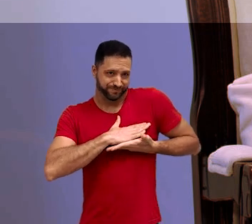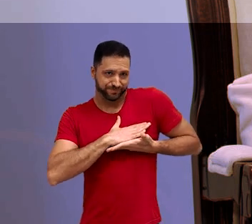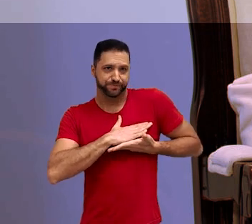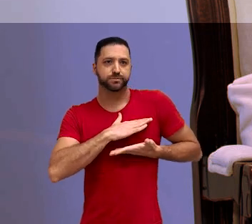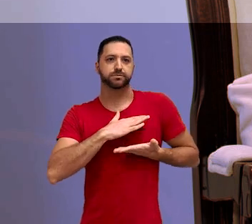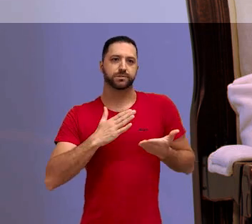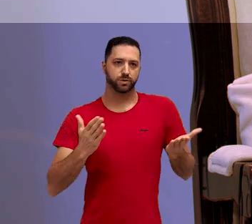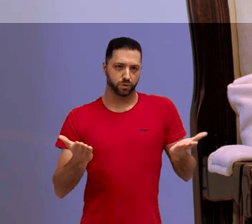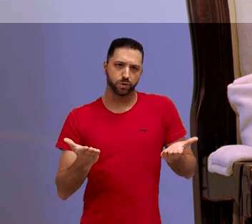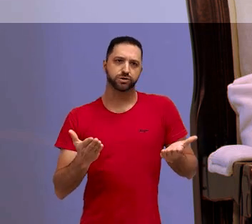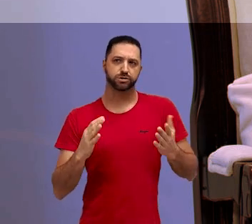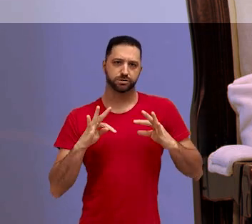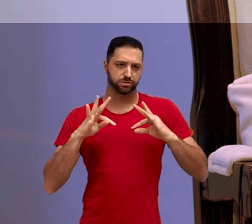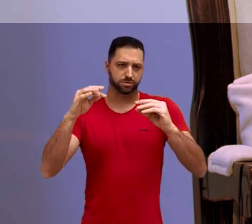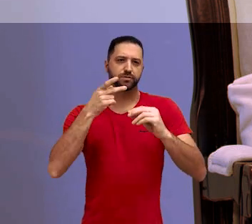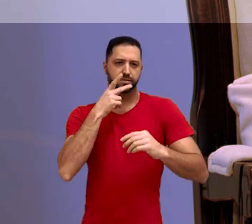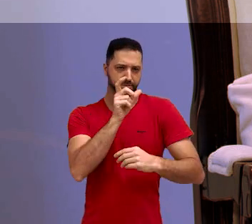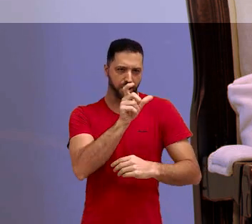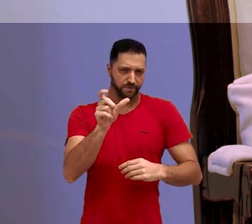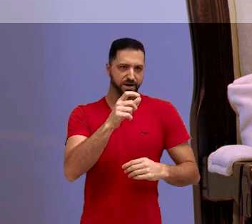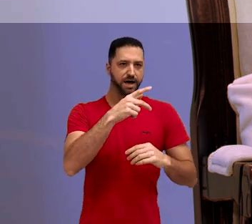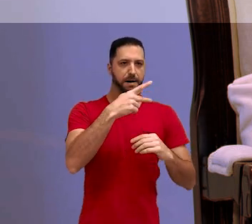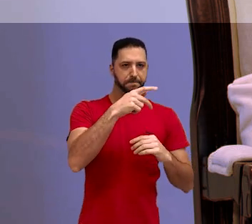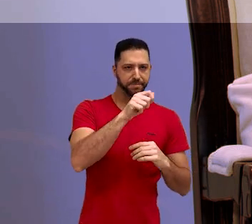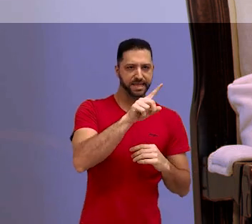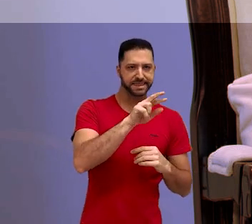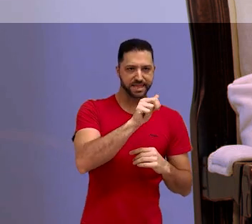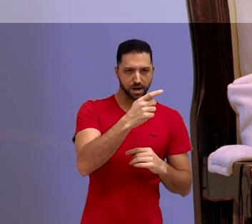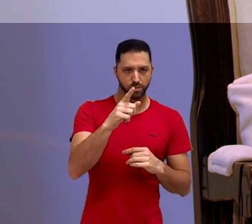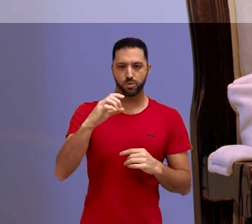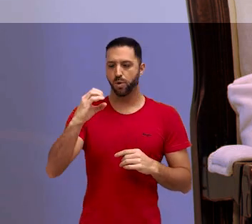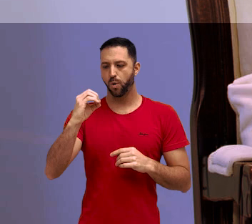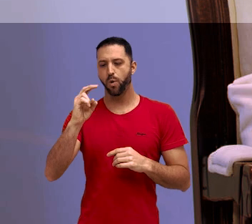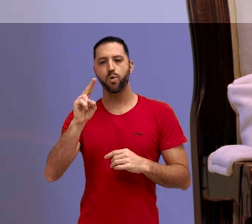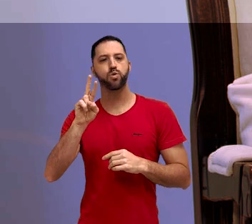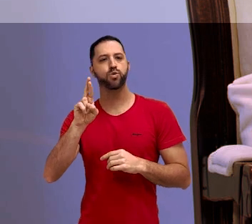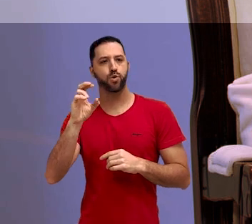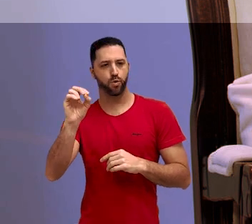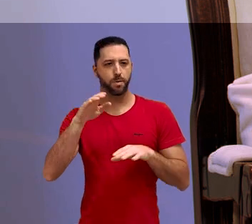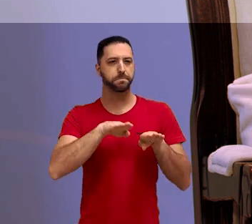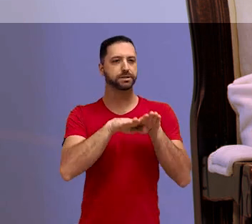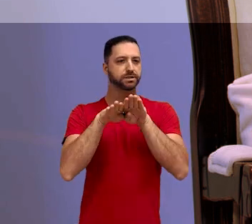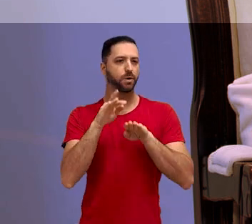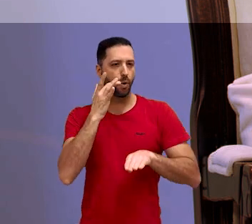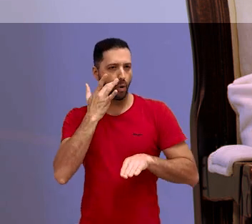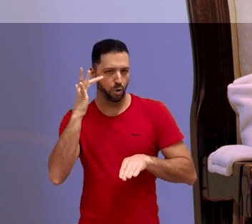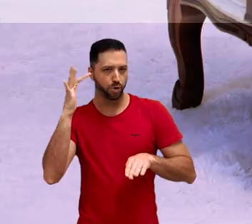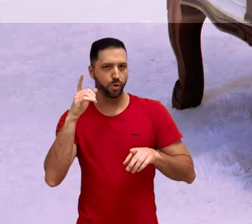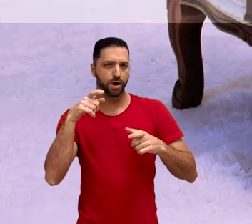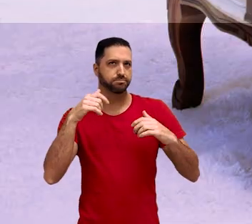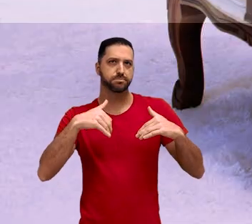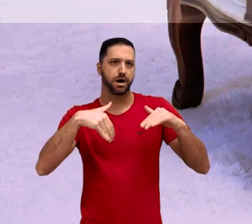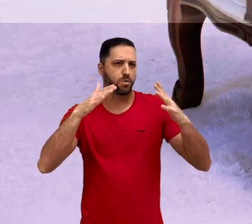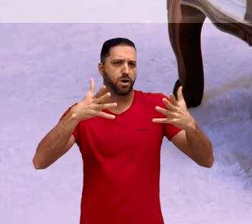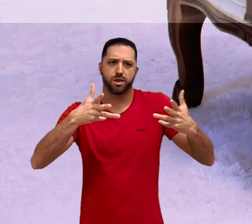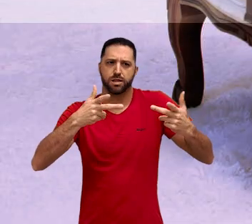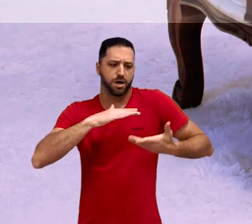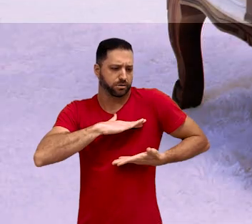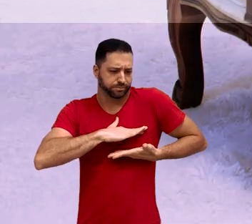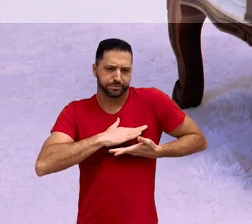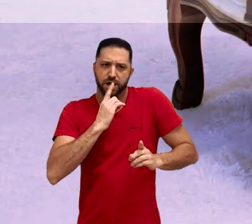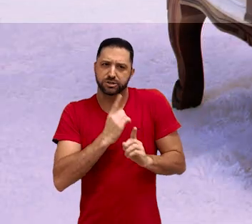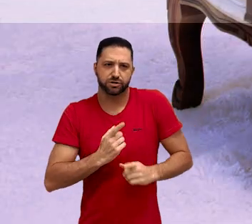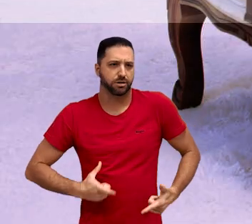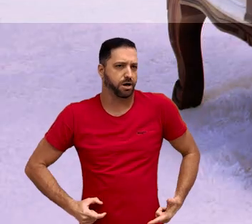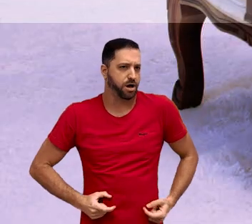hoje, até então, ela é considerada como um método chamado padrão ouro para rastrear câncer de mama. E cada país, quando